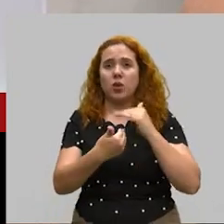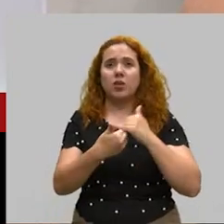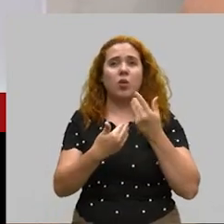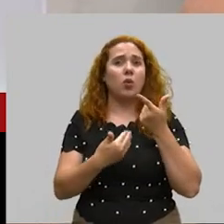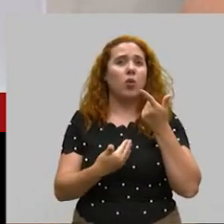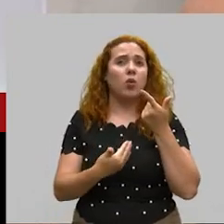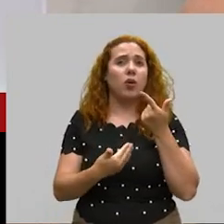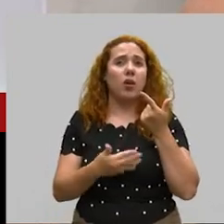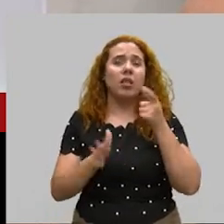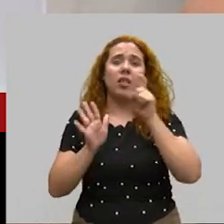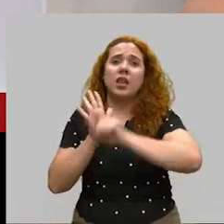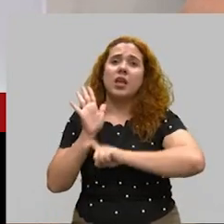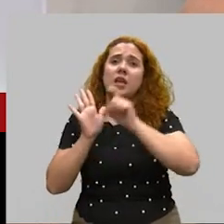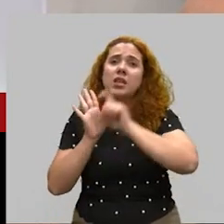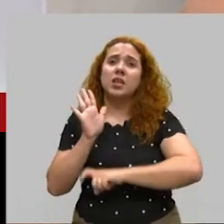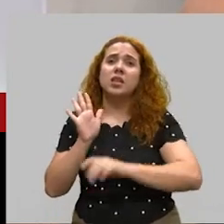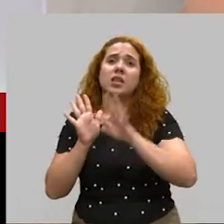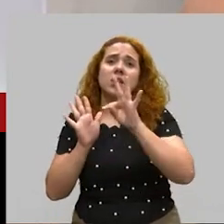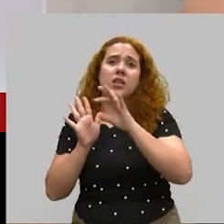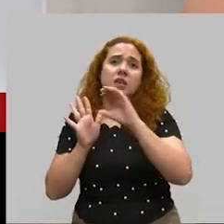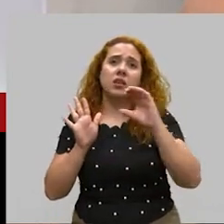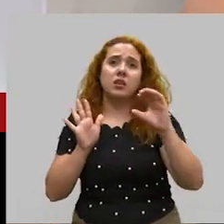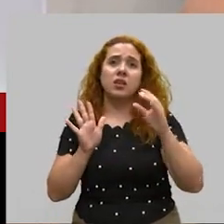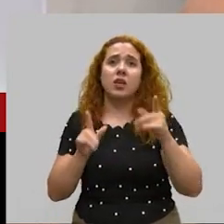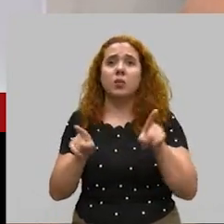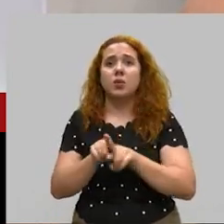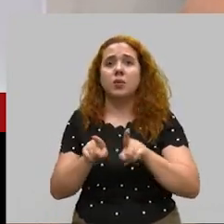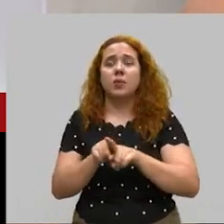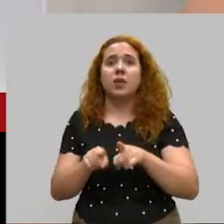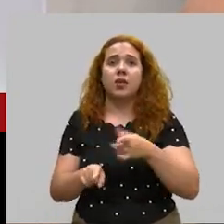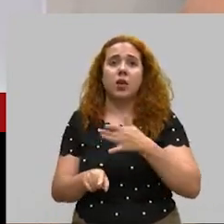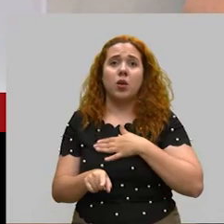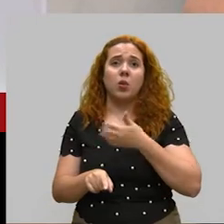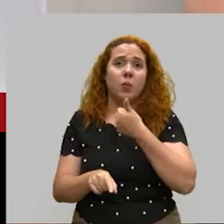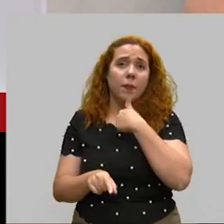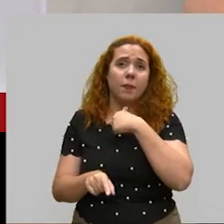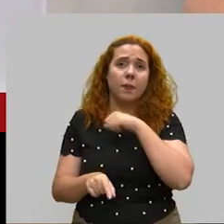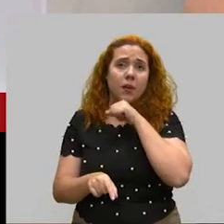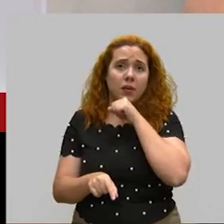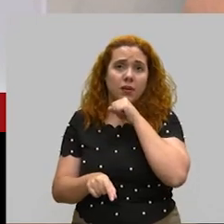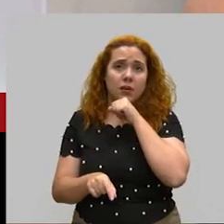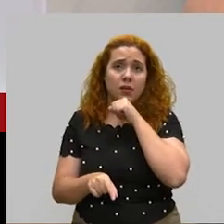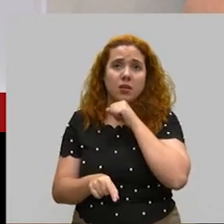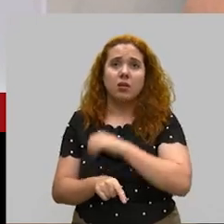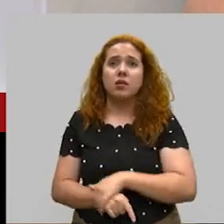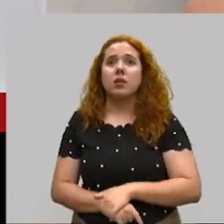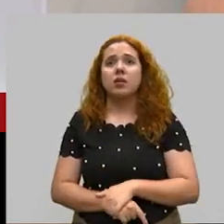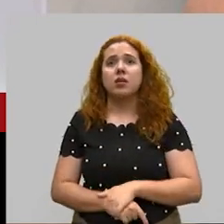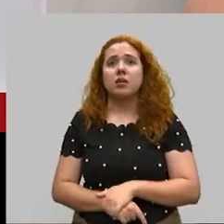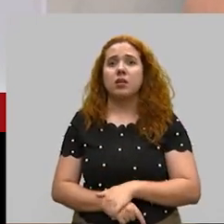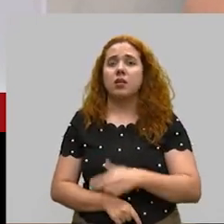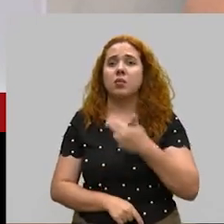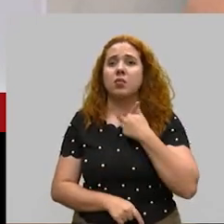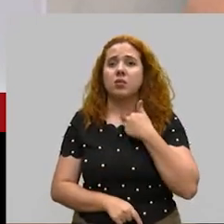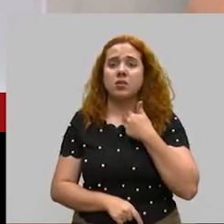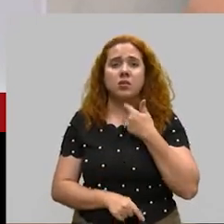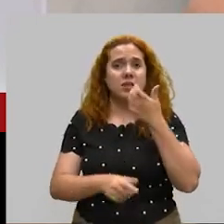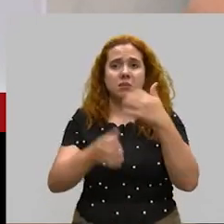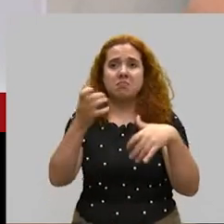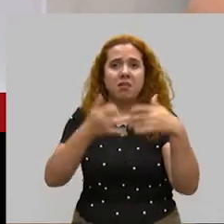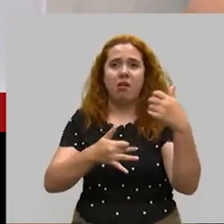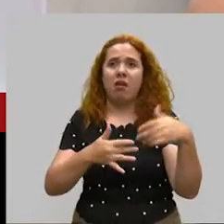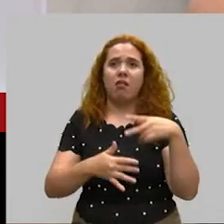de escrever meu TCC porque eu tava muito ocupada sendo mãe Eh então eu acho que que isso é uma coisa assim que eu não podia deixar de falar